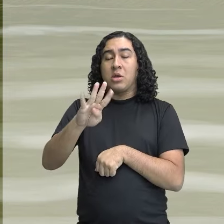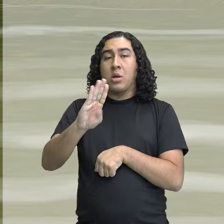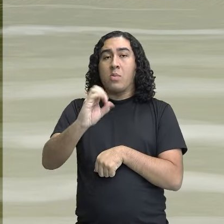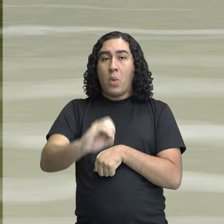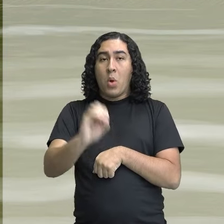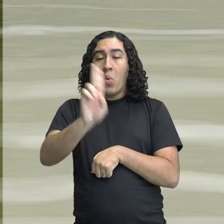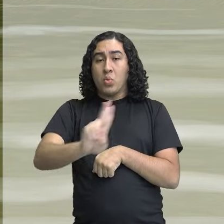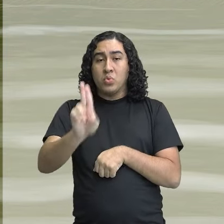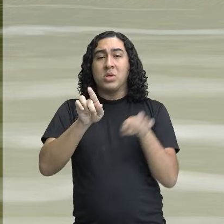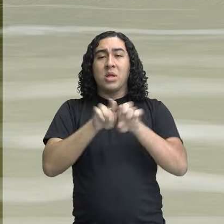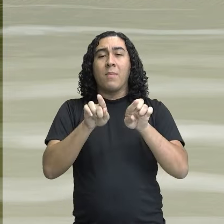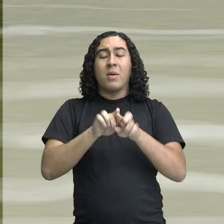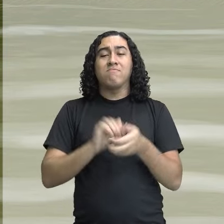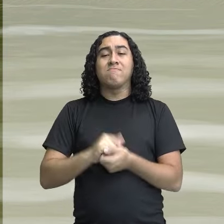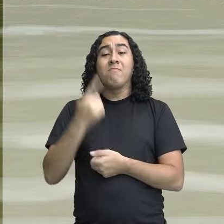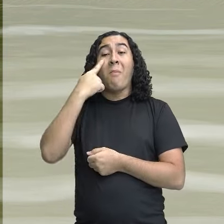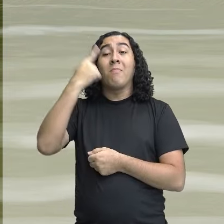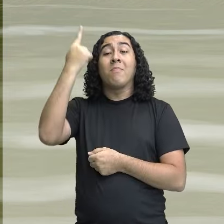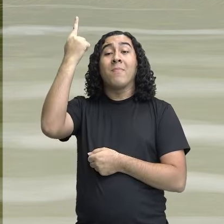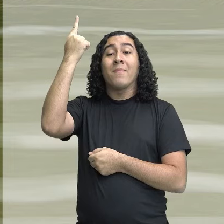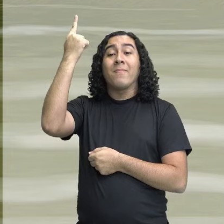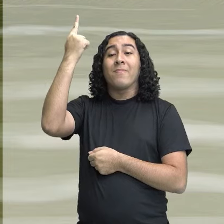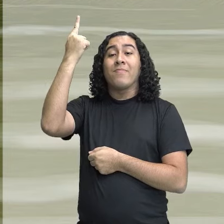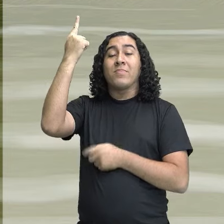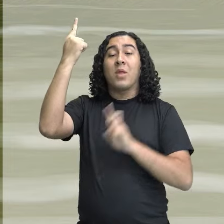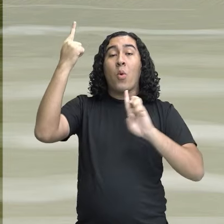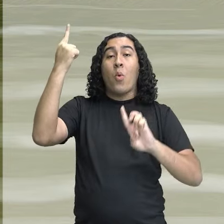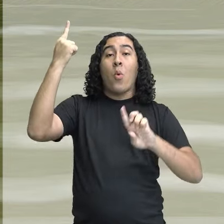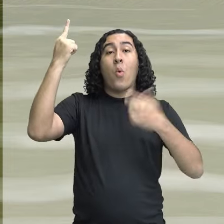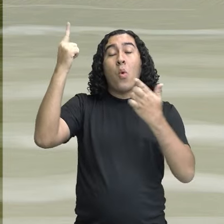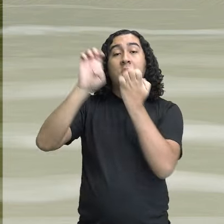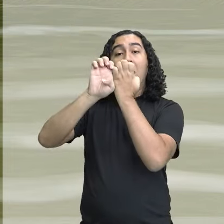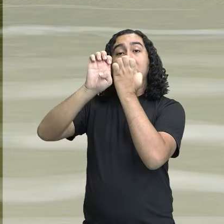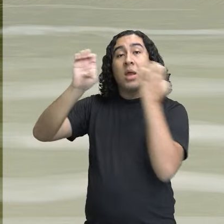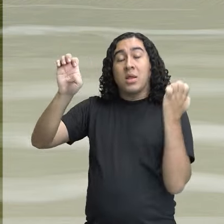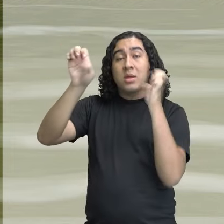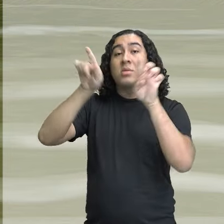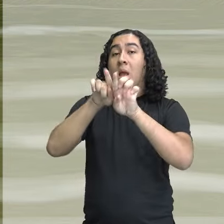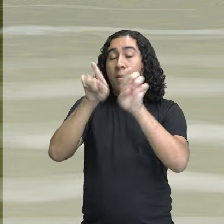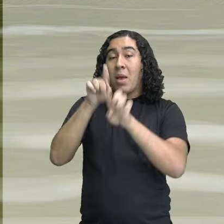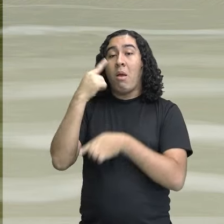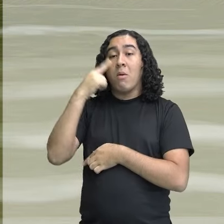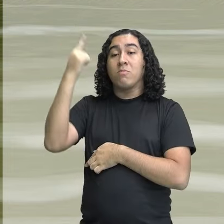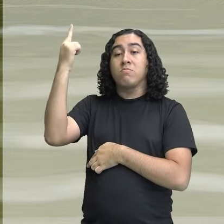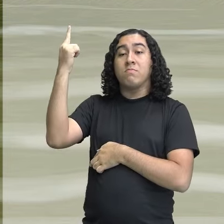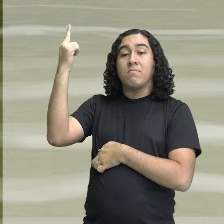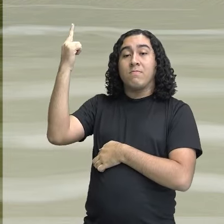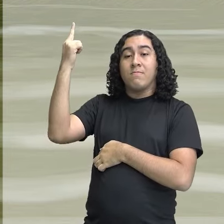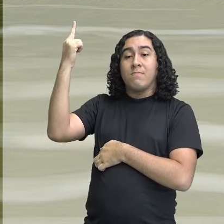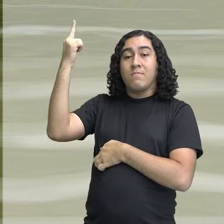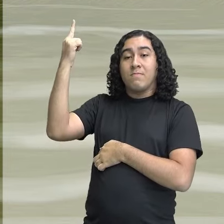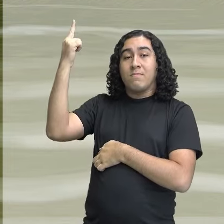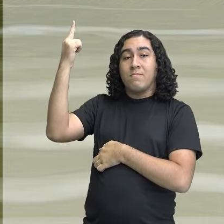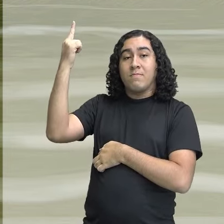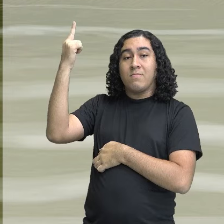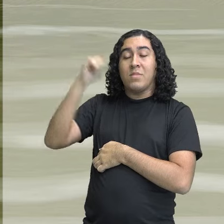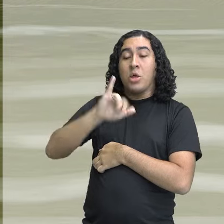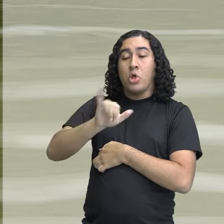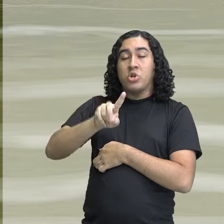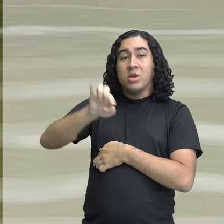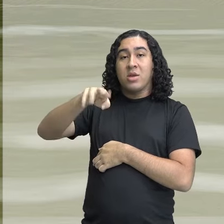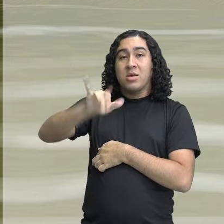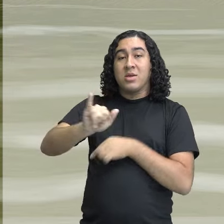utilizado. Mas lá na frente tem outras engenharias de pesca também, que é o jequi e